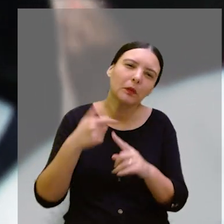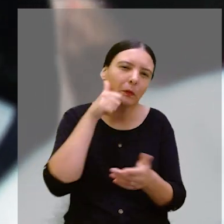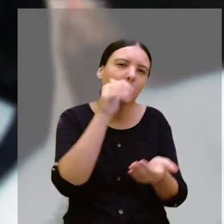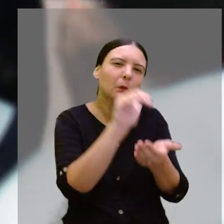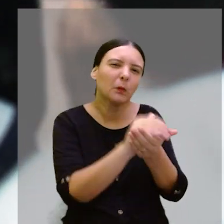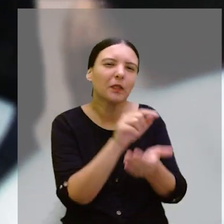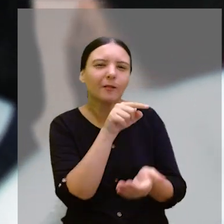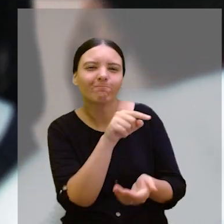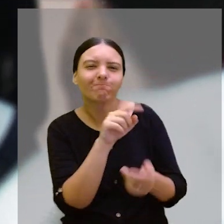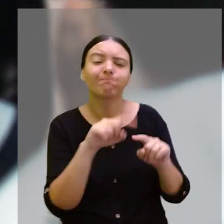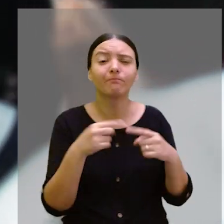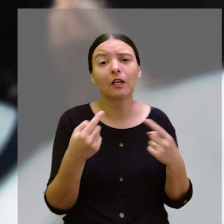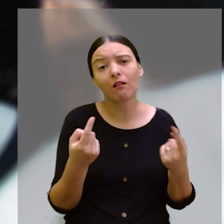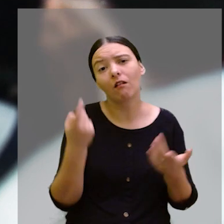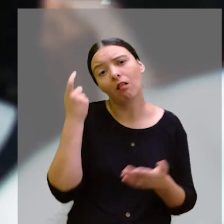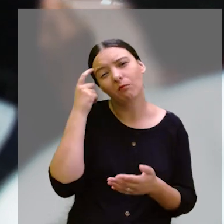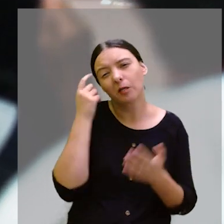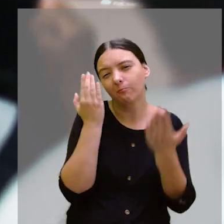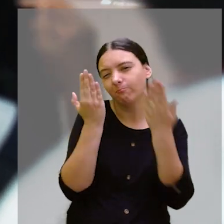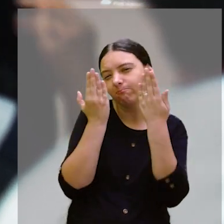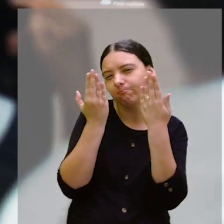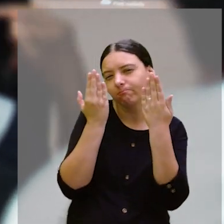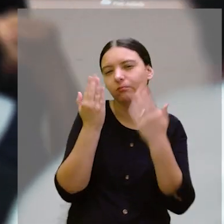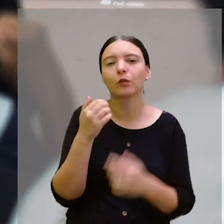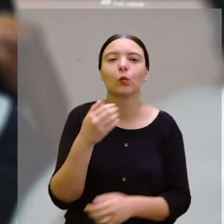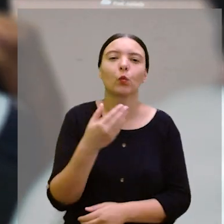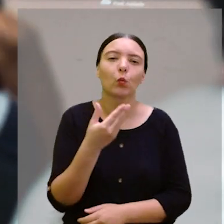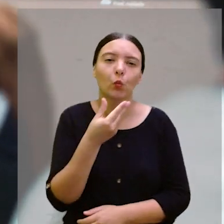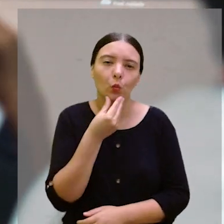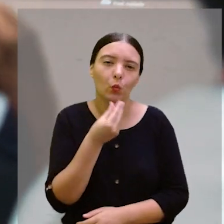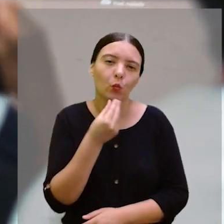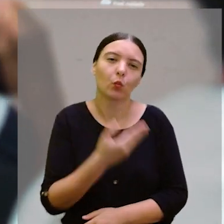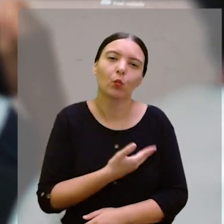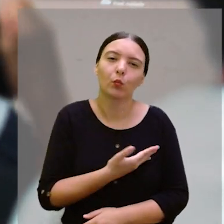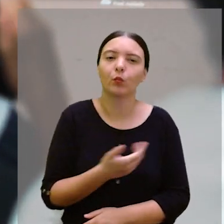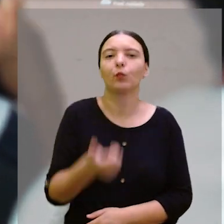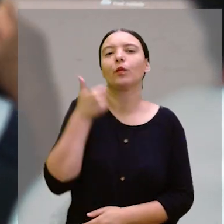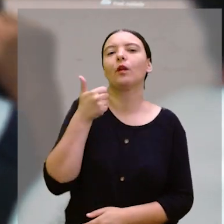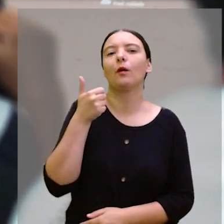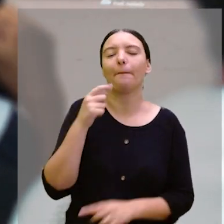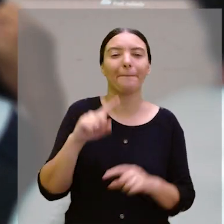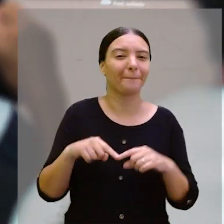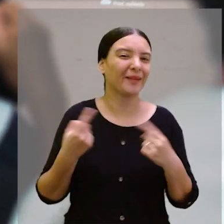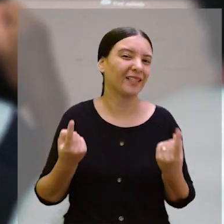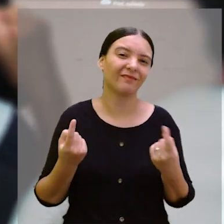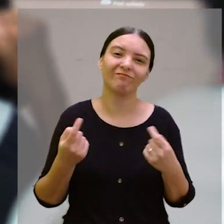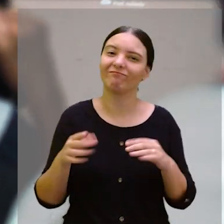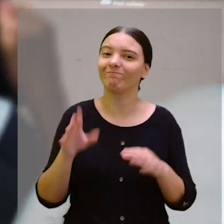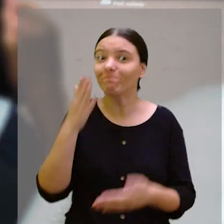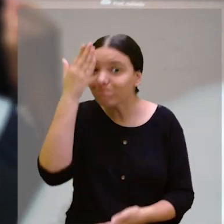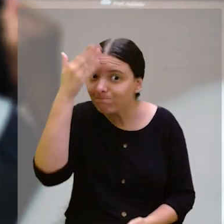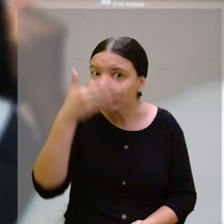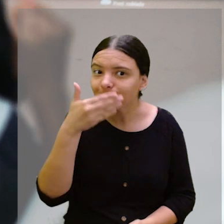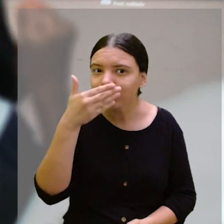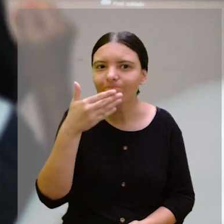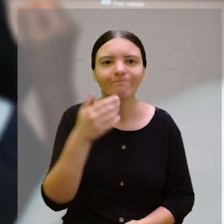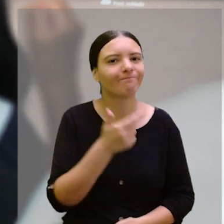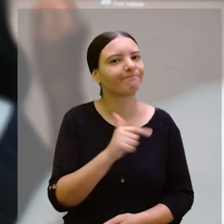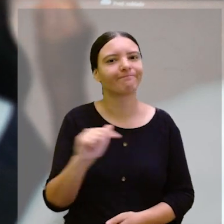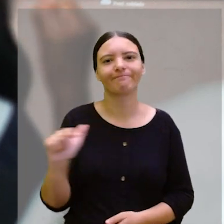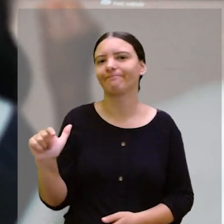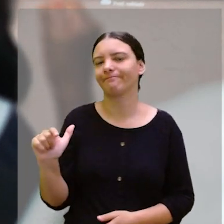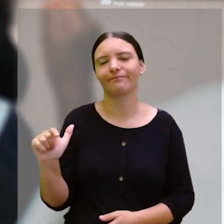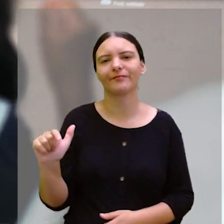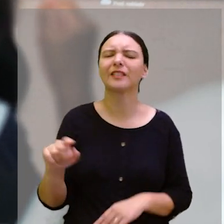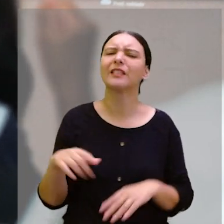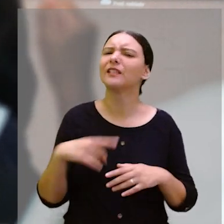dele, ele acredita que a mulher dele o traiu com o melhor amigo. Mas ele não consegue também trazer essa evidência em momento algum.